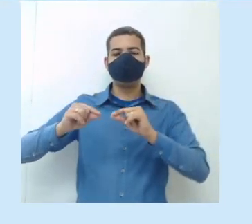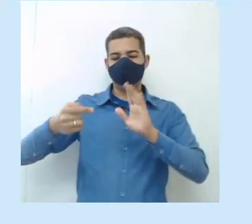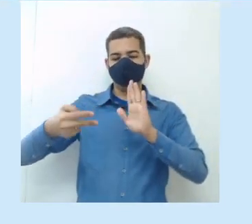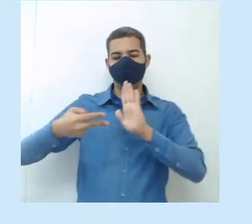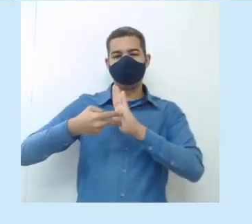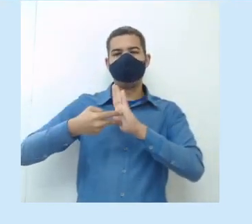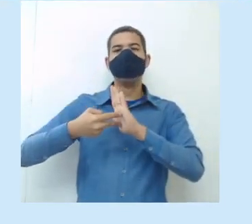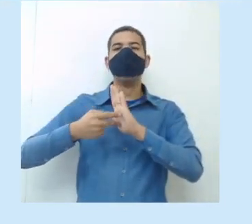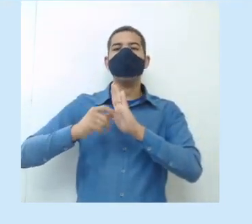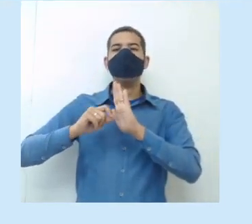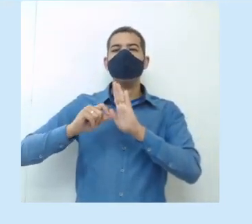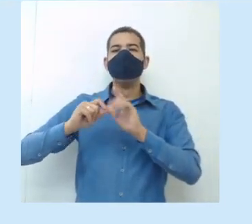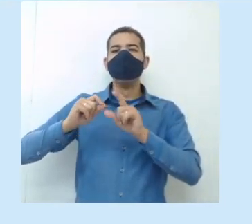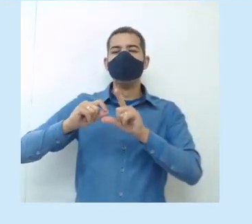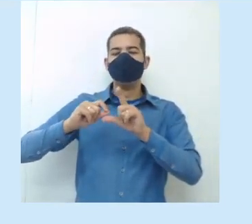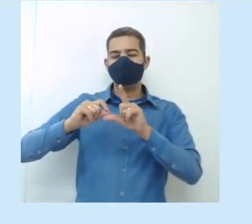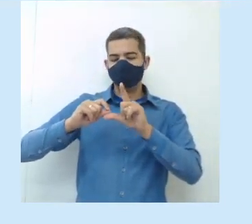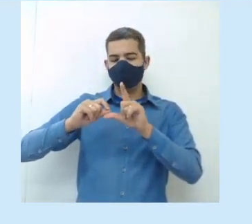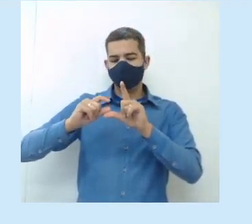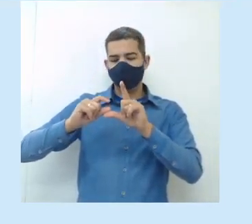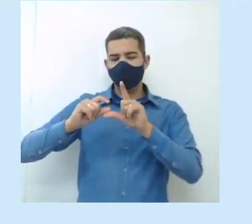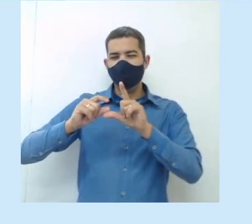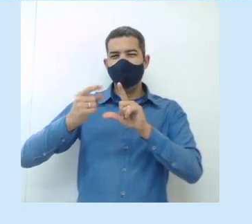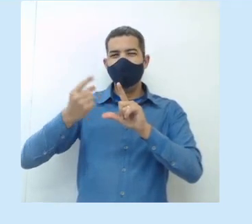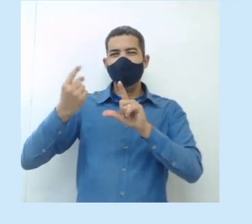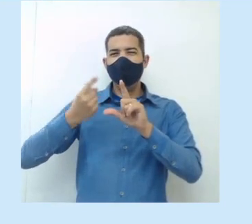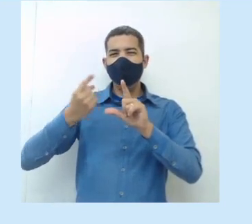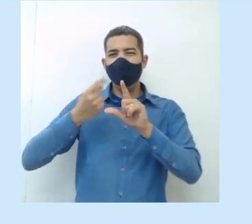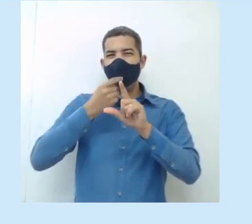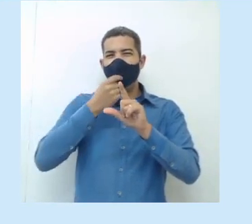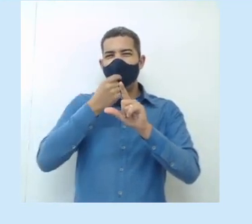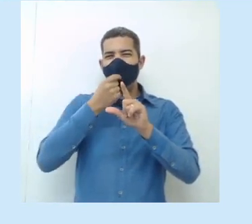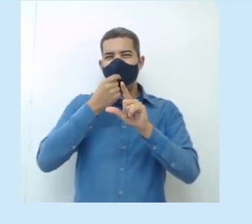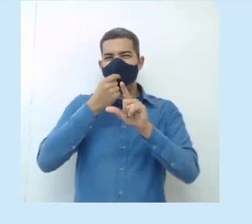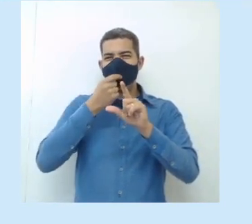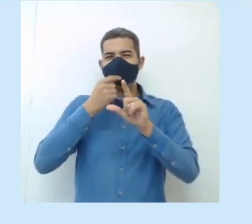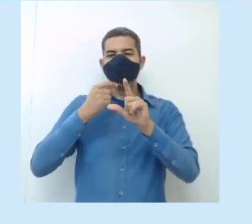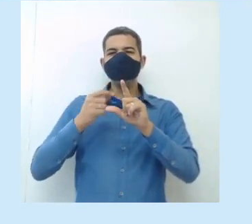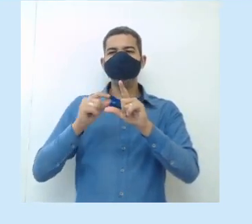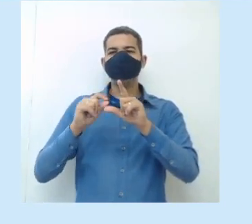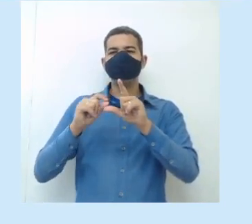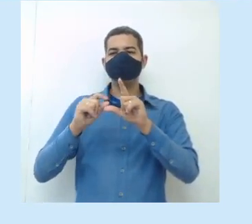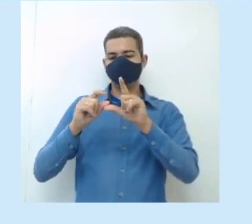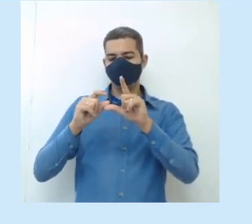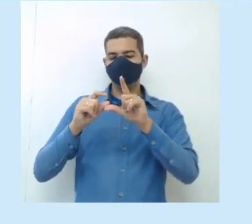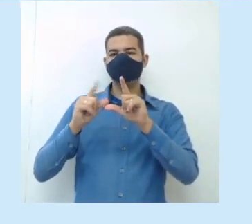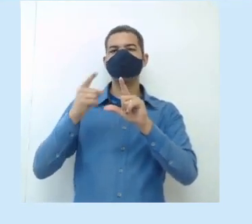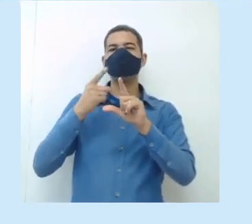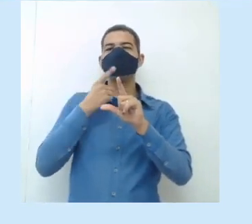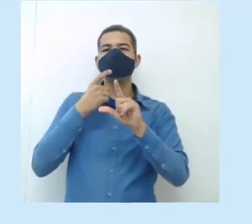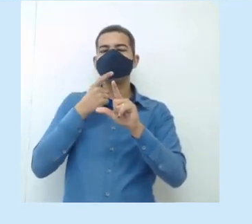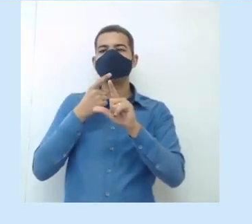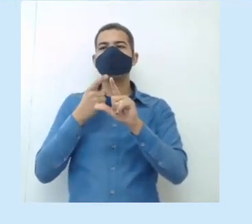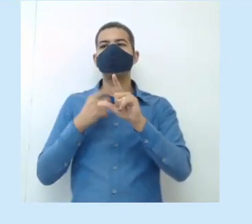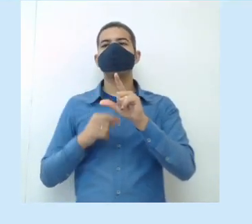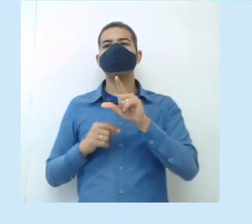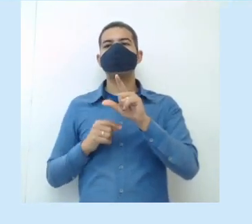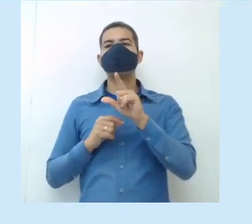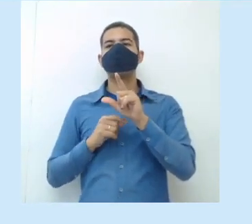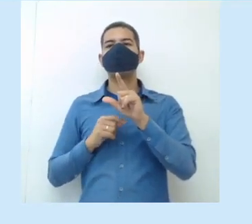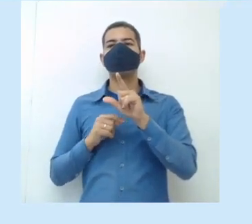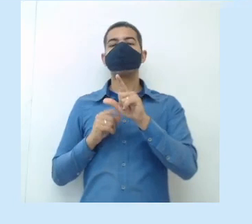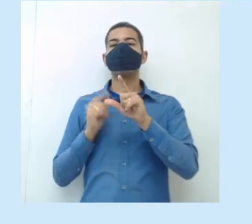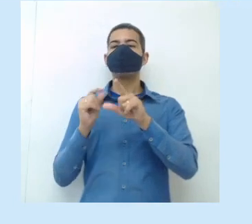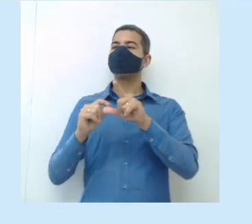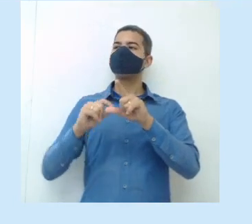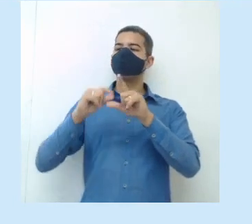começa a carregar o primeiro estágio, aparece aí a imagem um pouquinho mais vermelha, né? Então, cada um